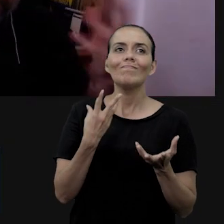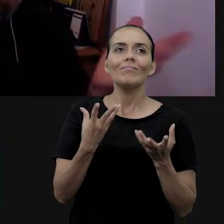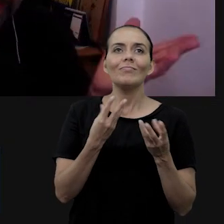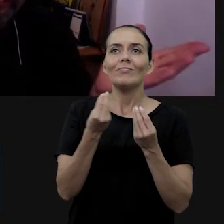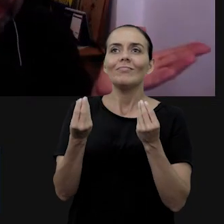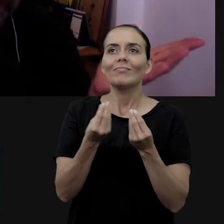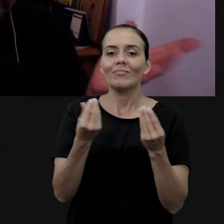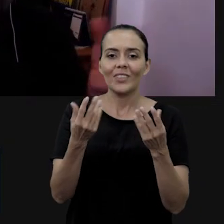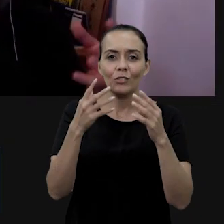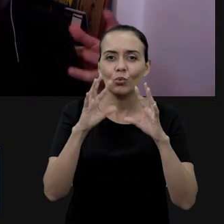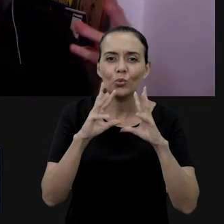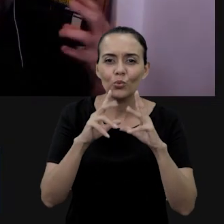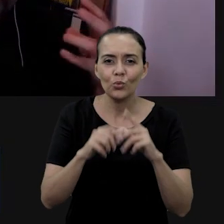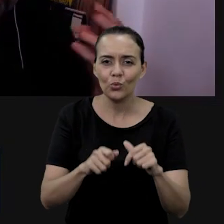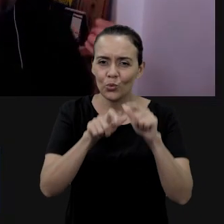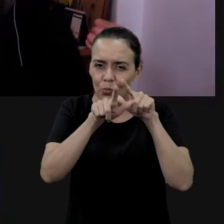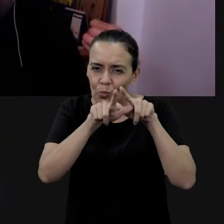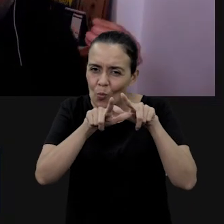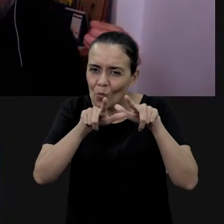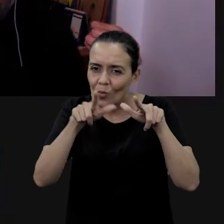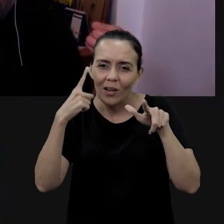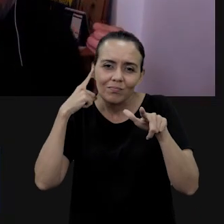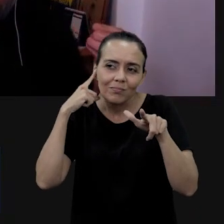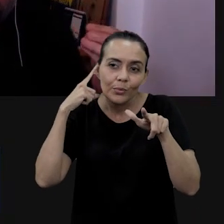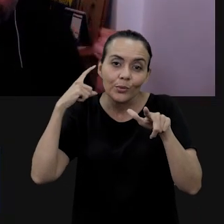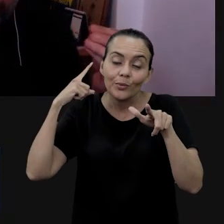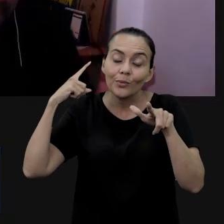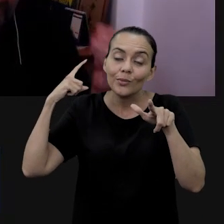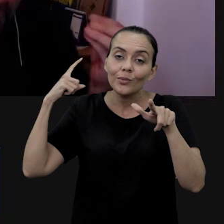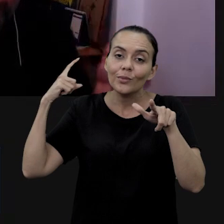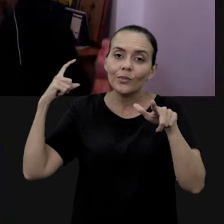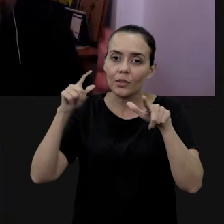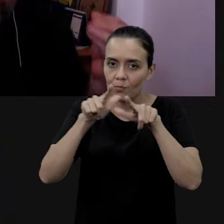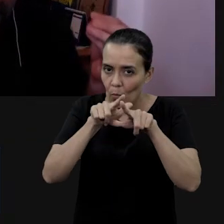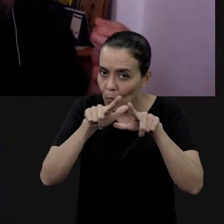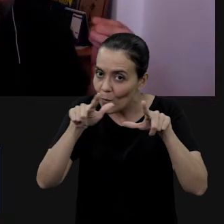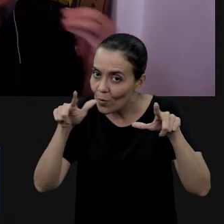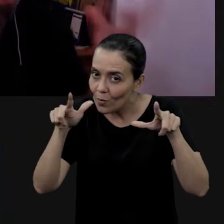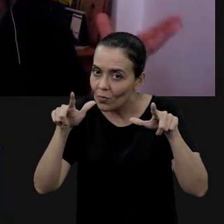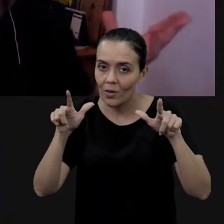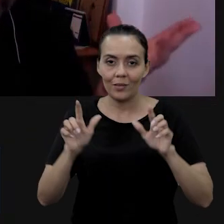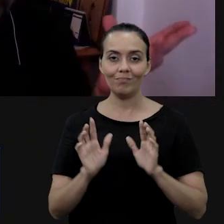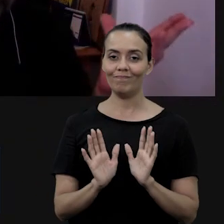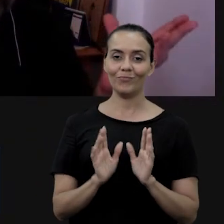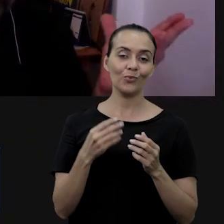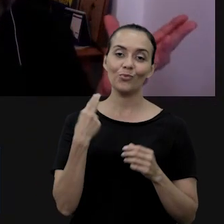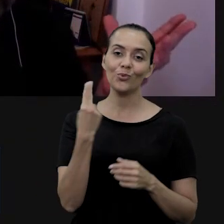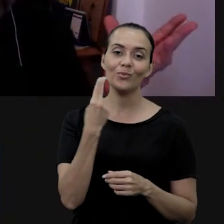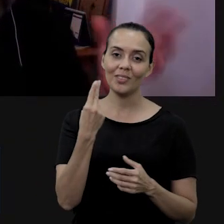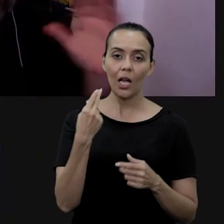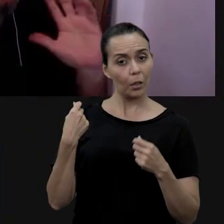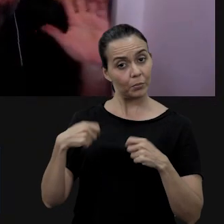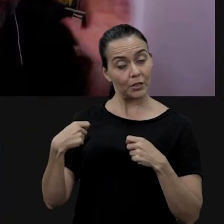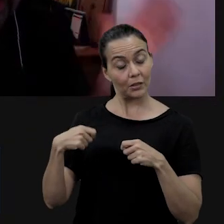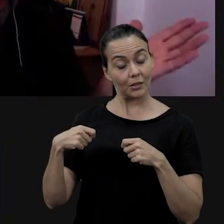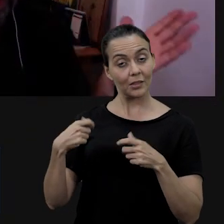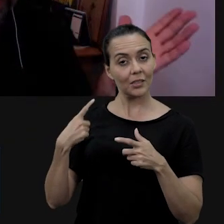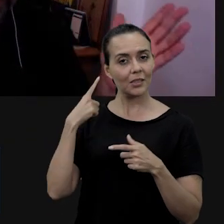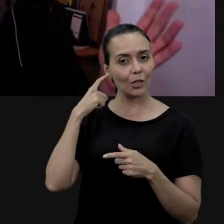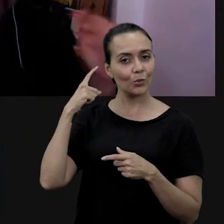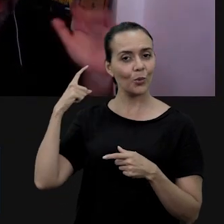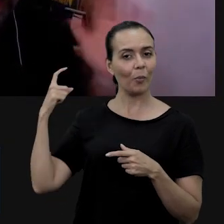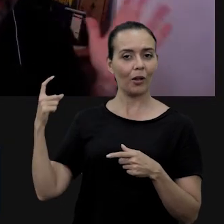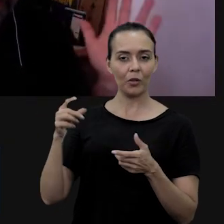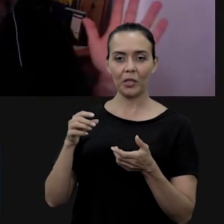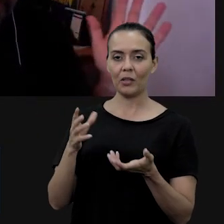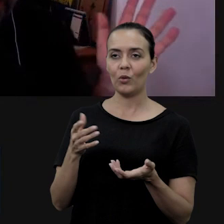filme, não é que não dá, né? Mas o filme necessita do ruído também. O ruído de fundo,